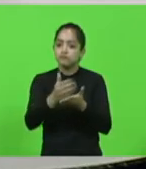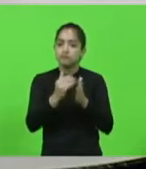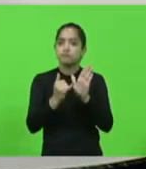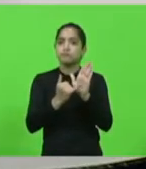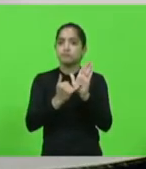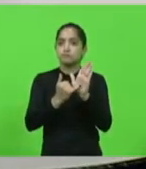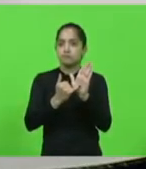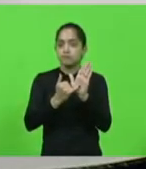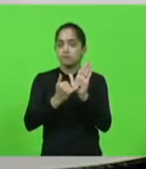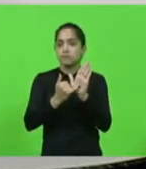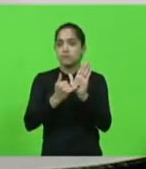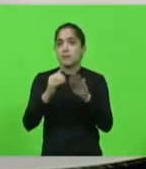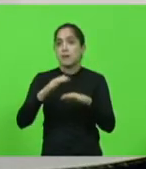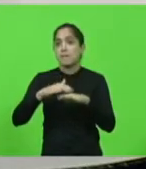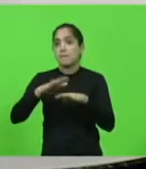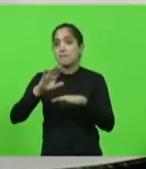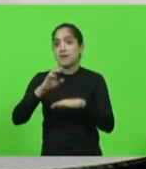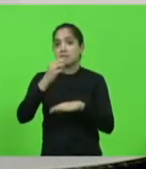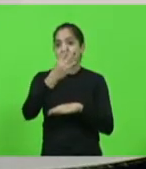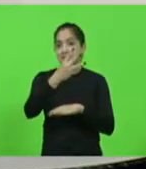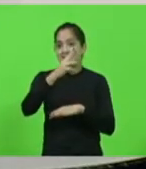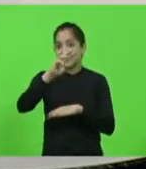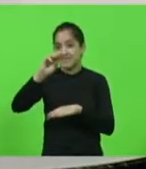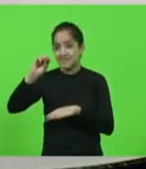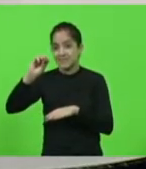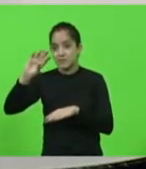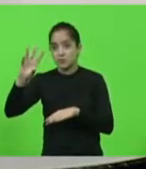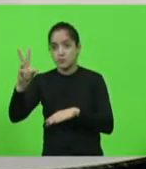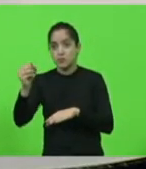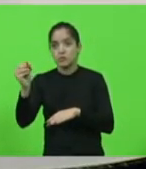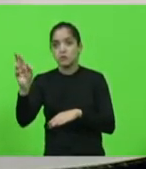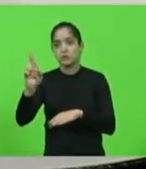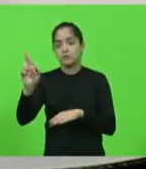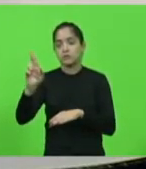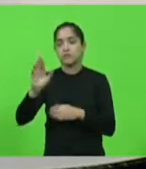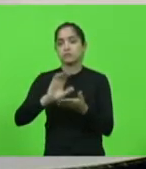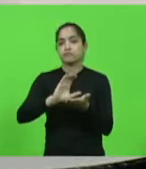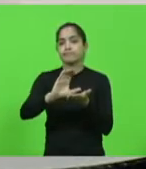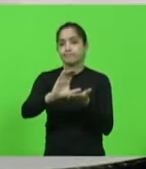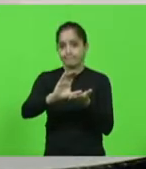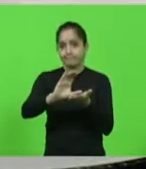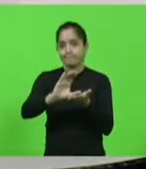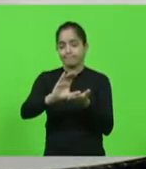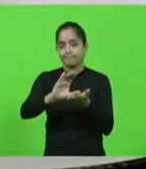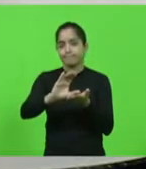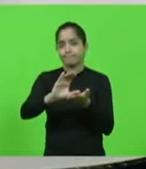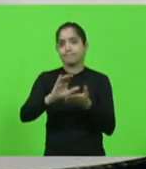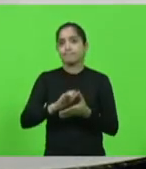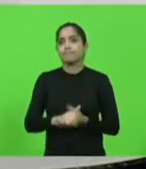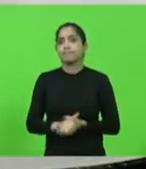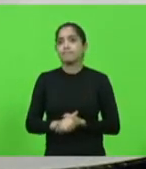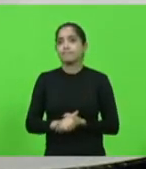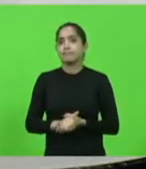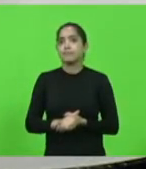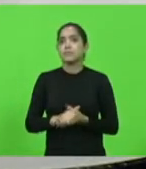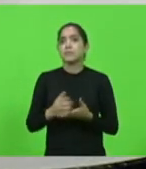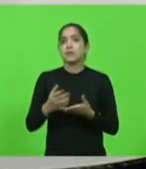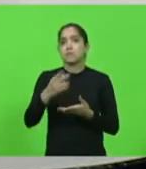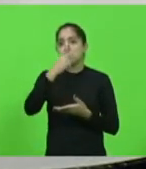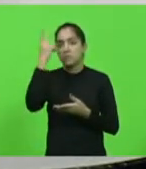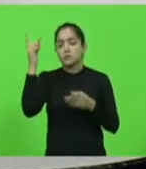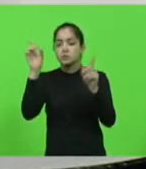estaduais, mais de 300 milhões de reais nas mãos do povo catarinense. Para a pessoa com